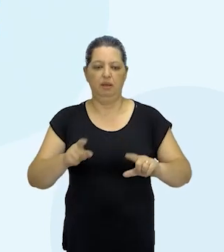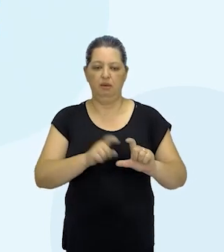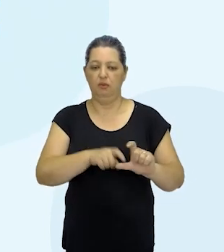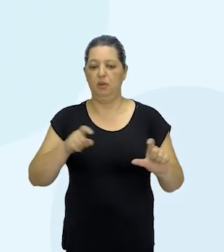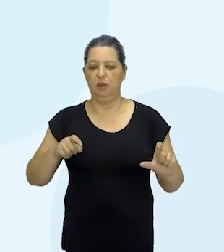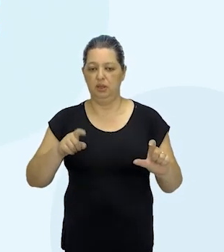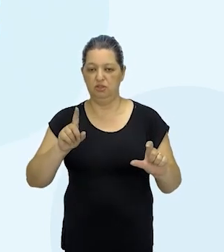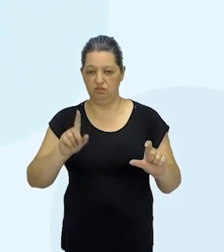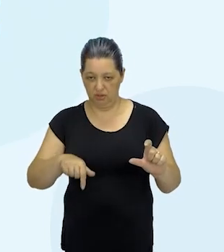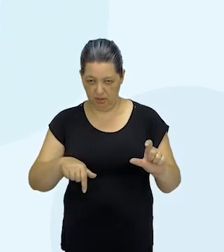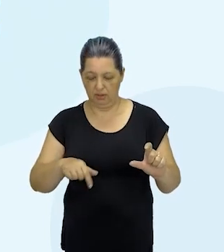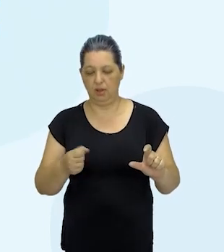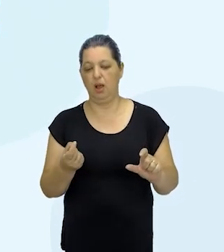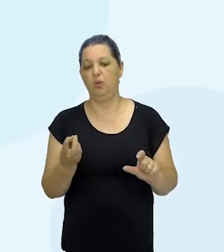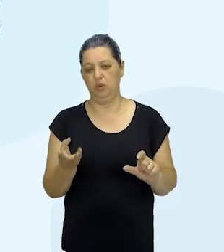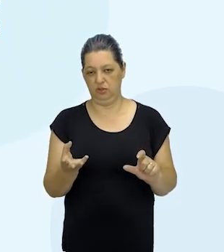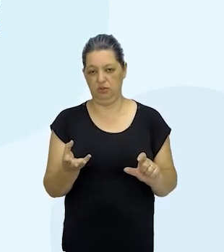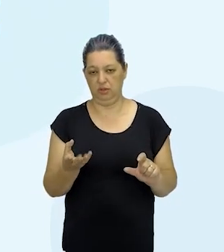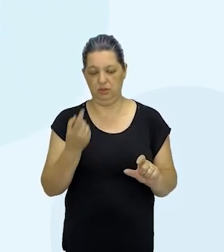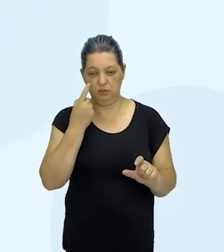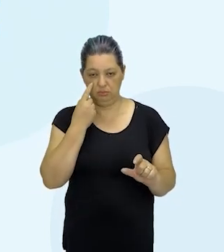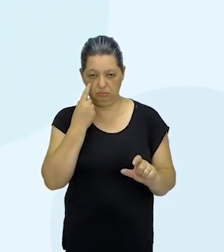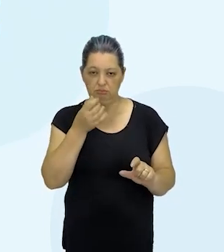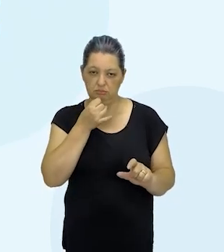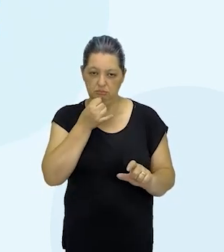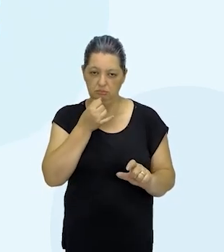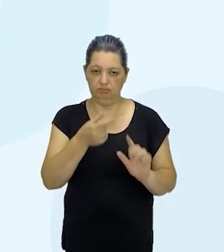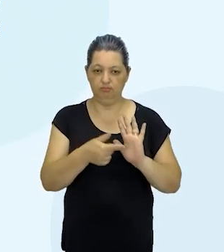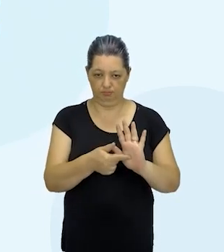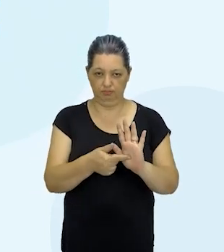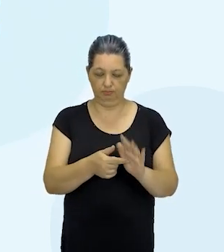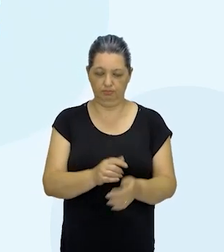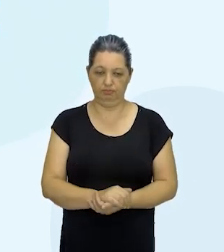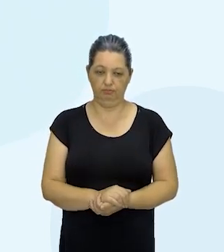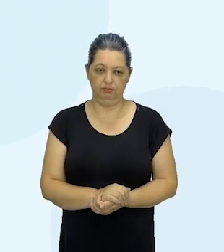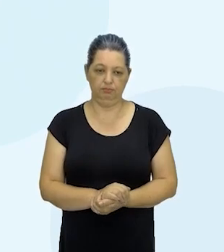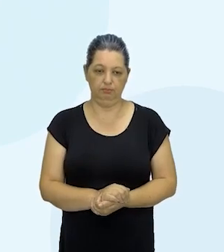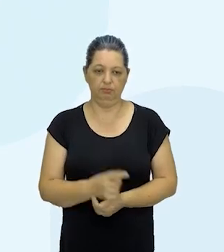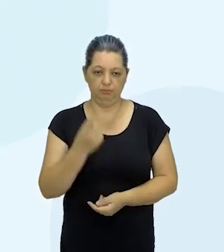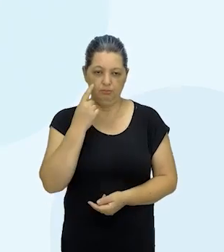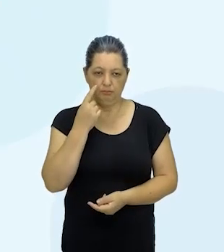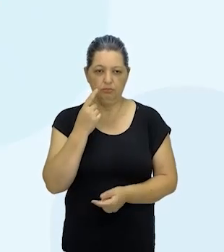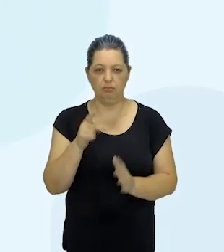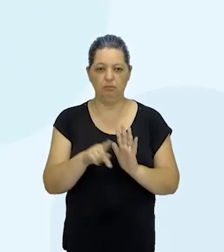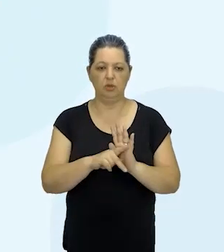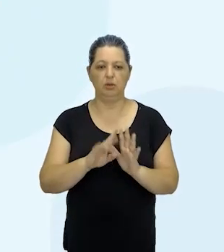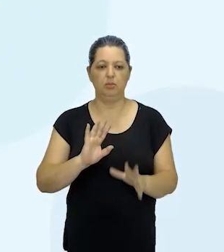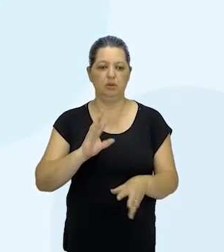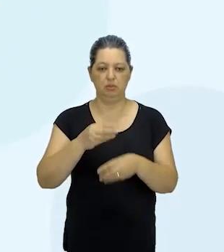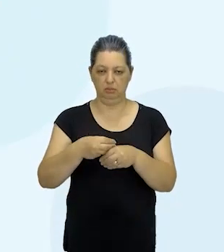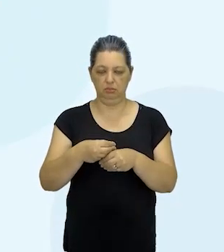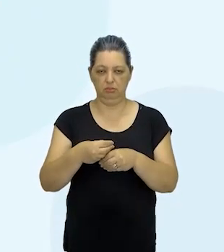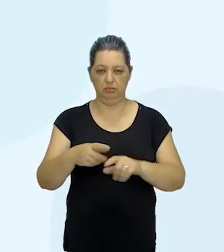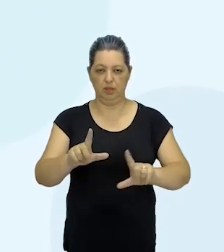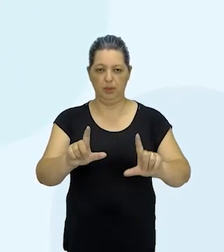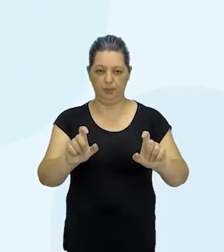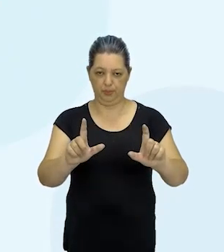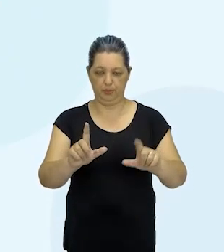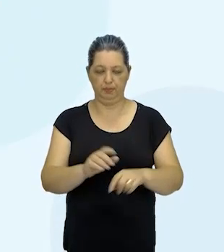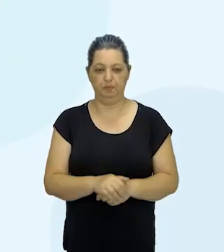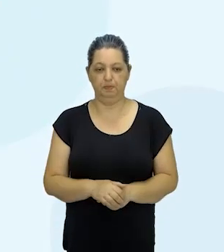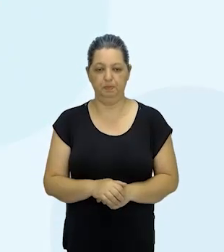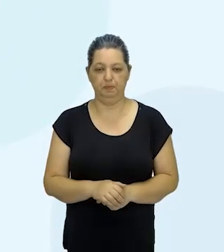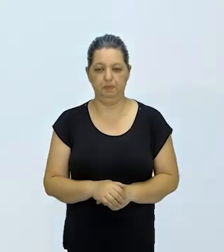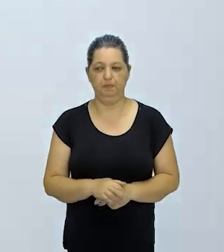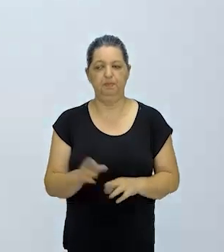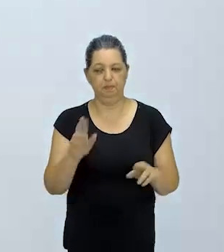a quantidade, que nem no nosso exemplo. Tudo bem? Vou mostrar aqui a resolução para vocês, para quem quiser tirar um print. Espero